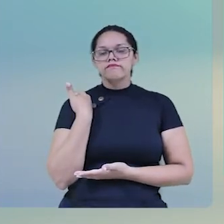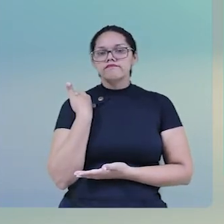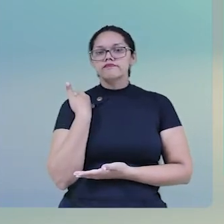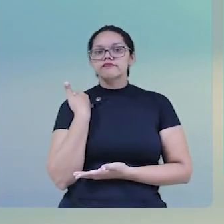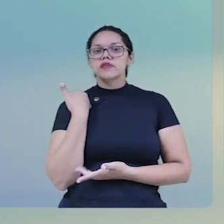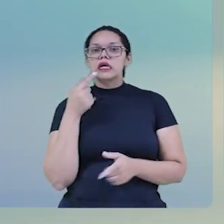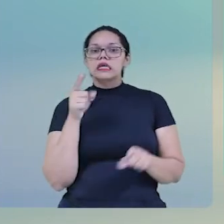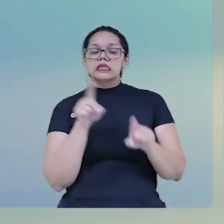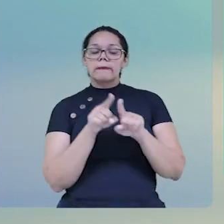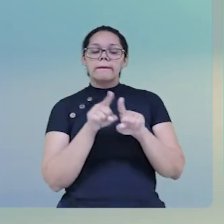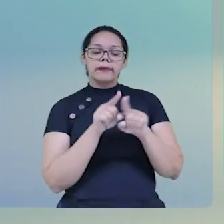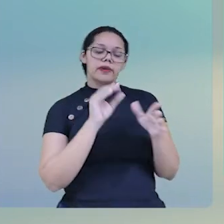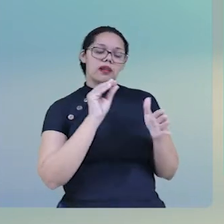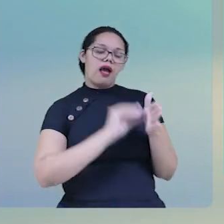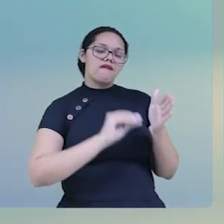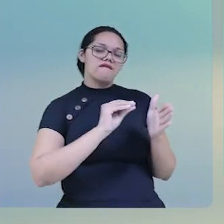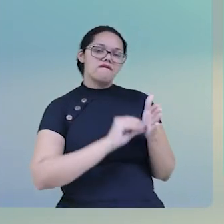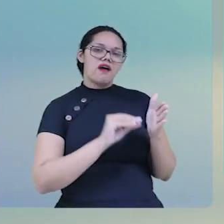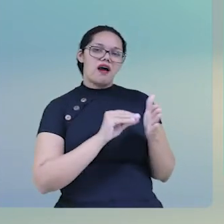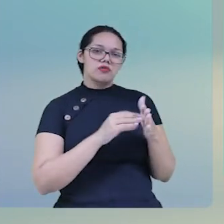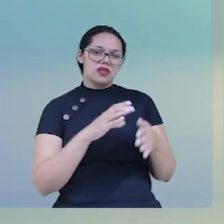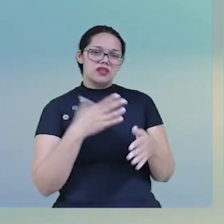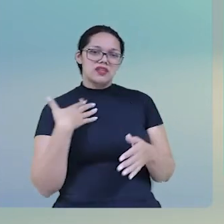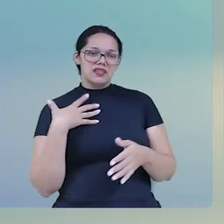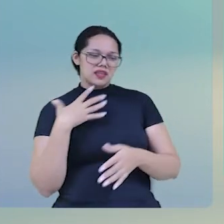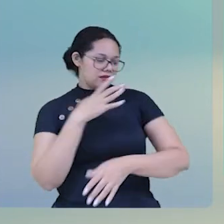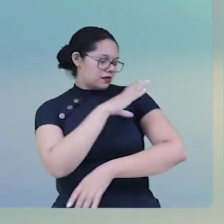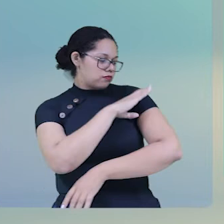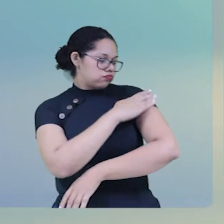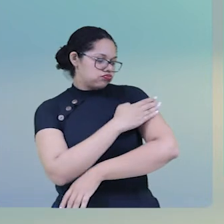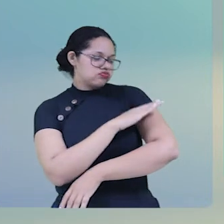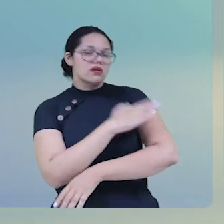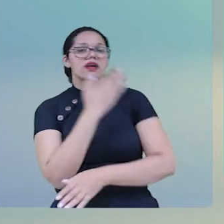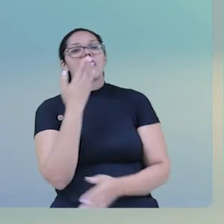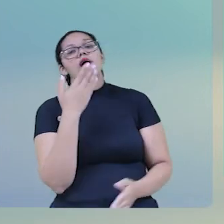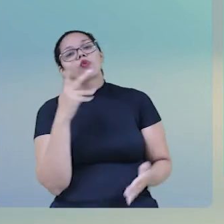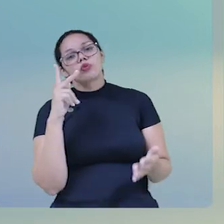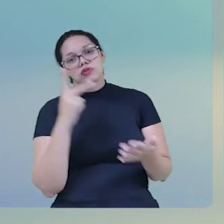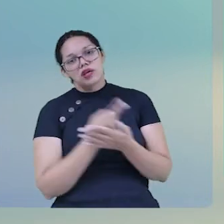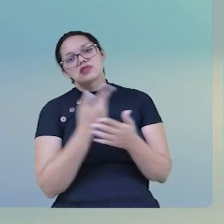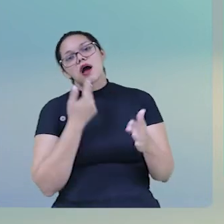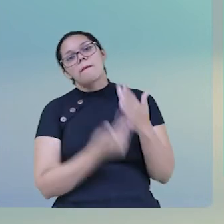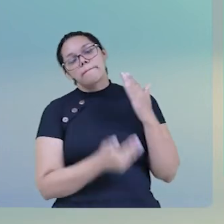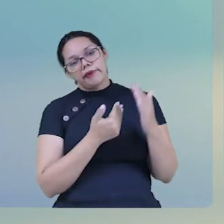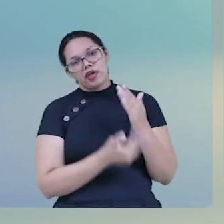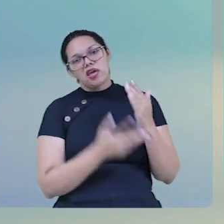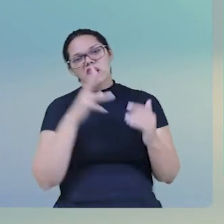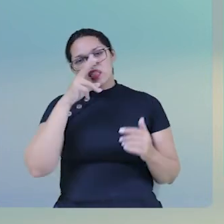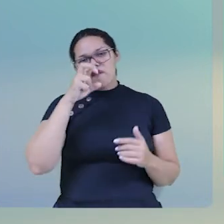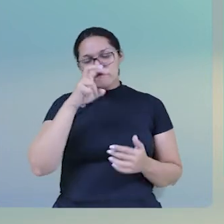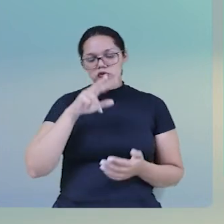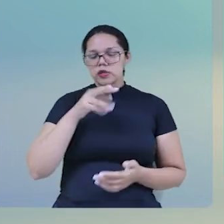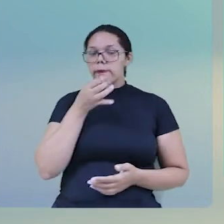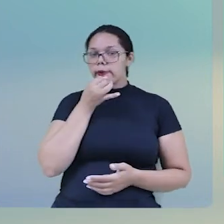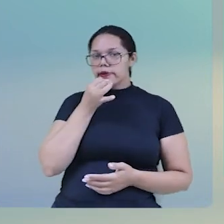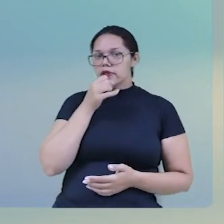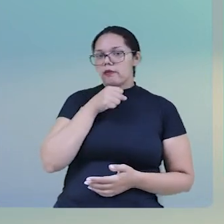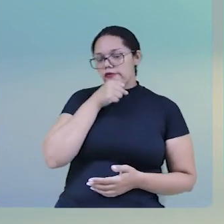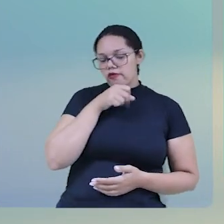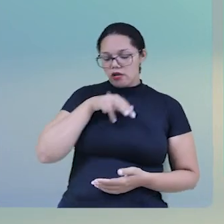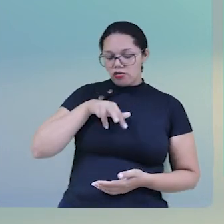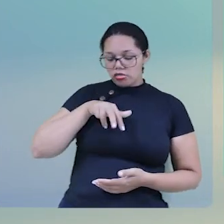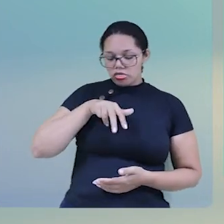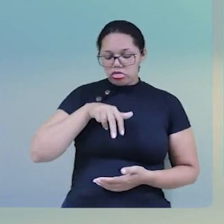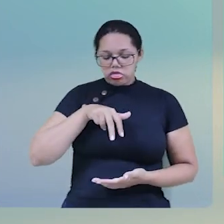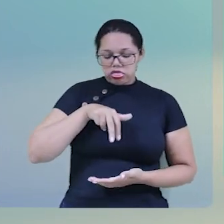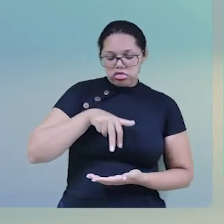pela falta dessa massa muscular, pela perda dessa massa muscular, pela perda da força e